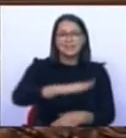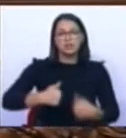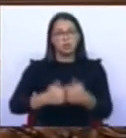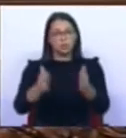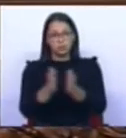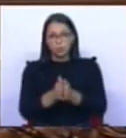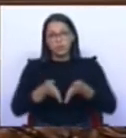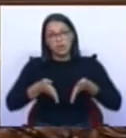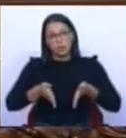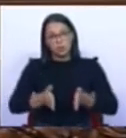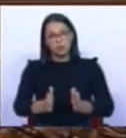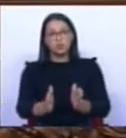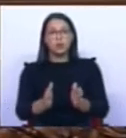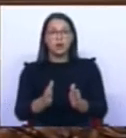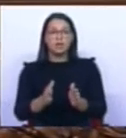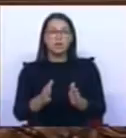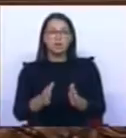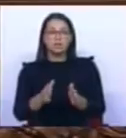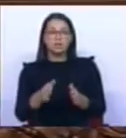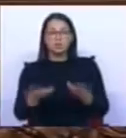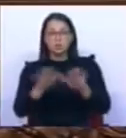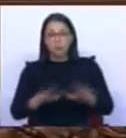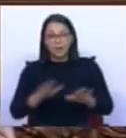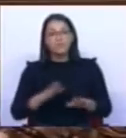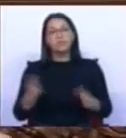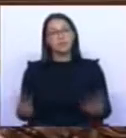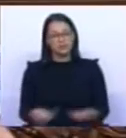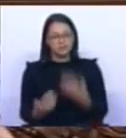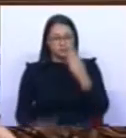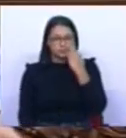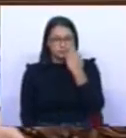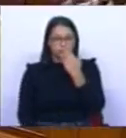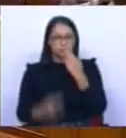caminho do incentivo à mobilidade suave e ativa. Terminei, Sra. Presidente. Obrigada.